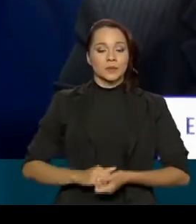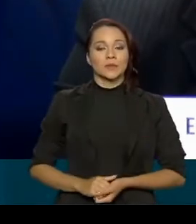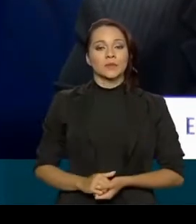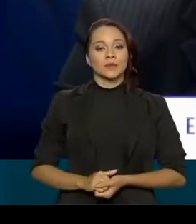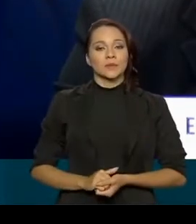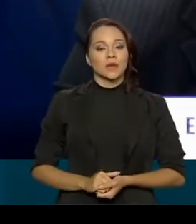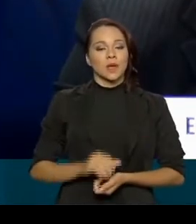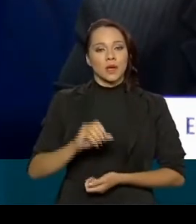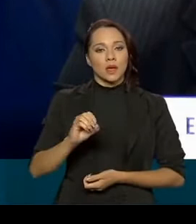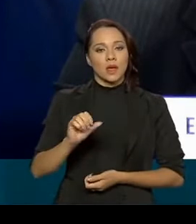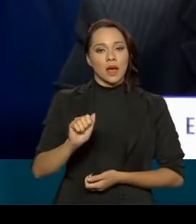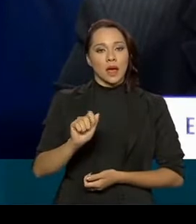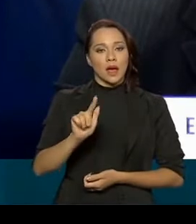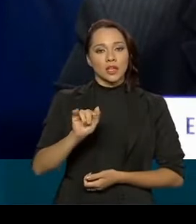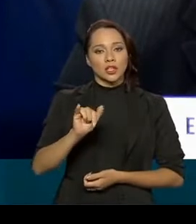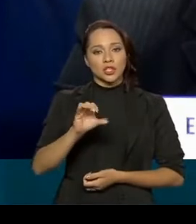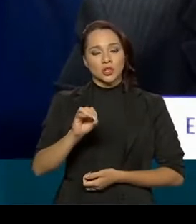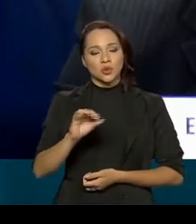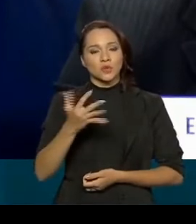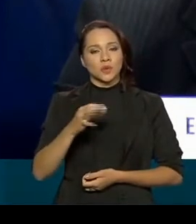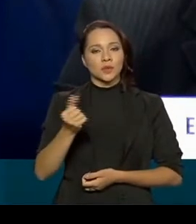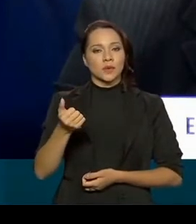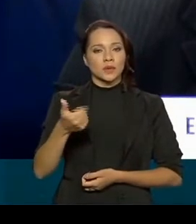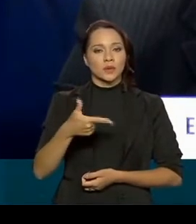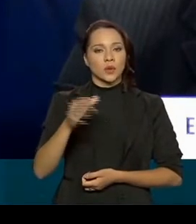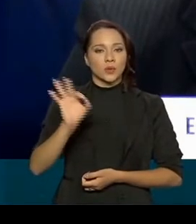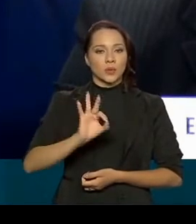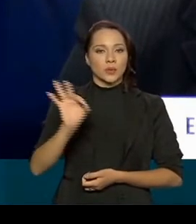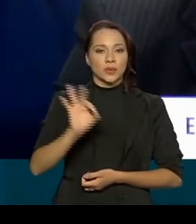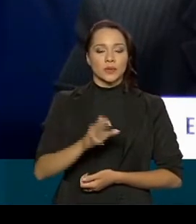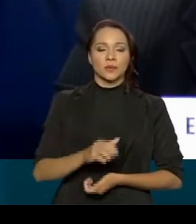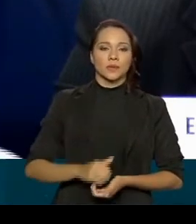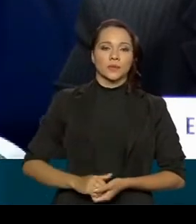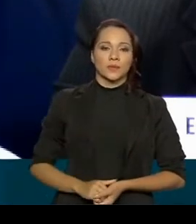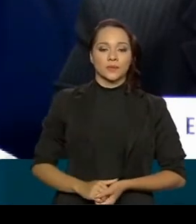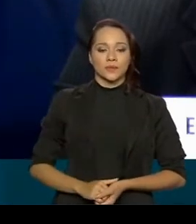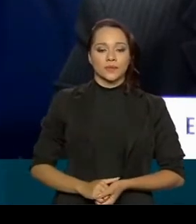e um ágio de preço mínimo de 12%.